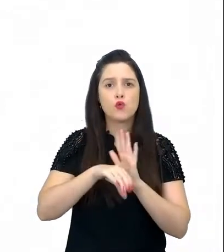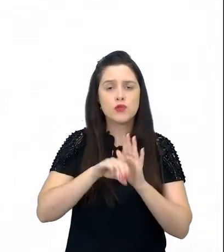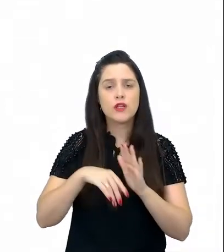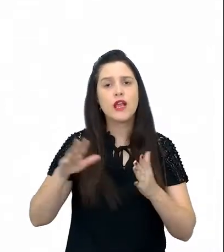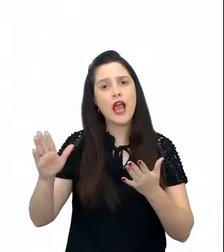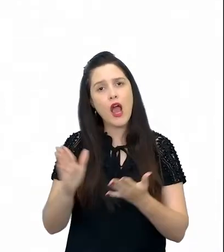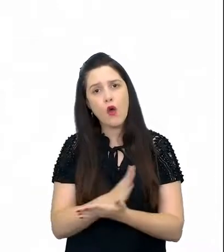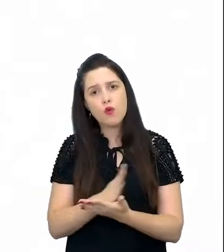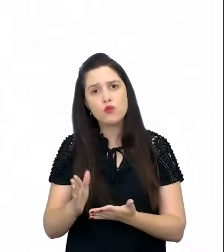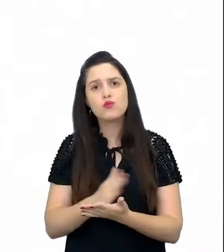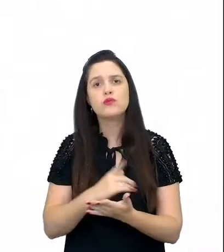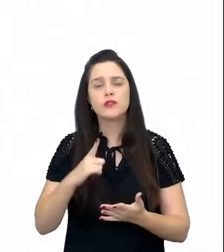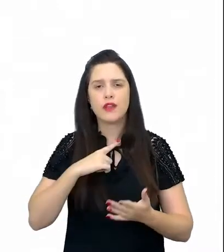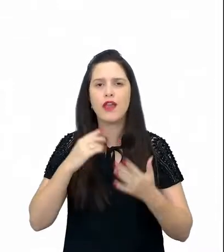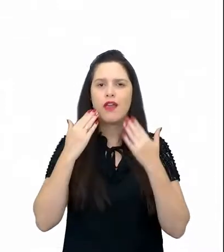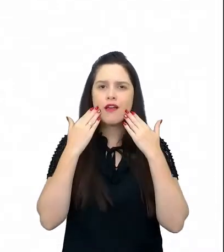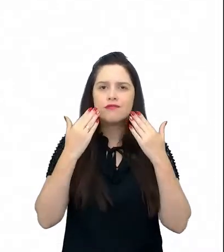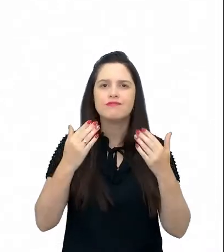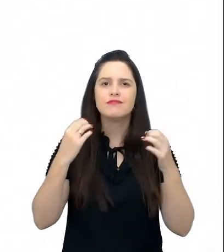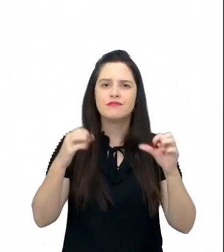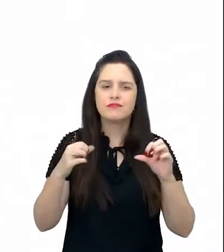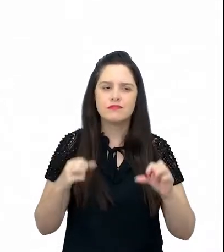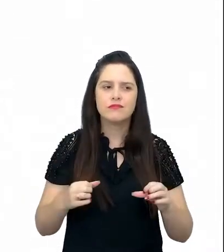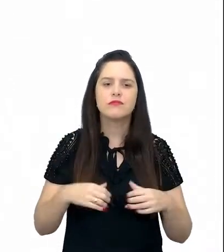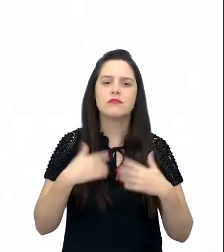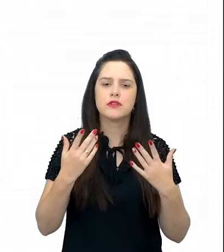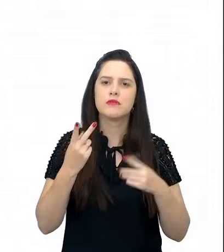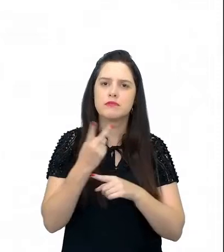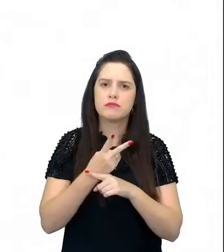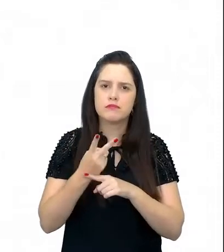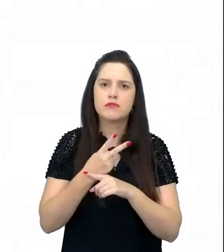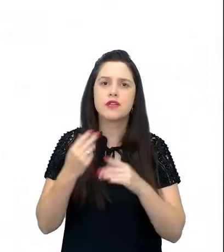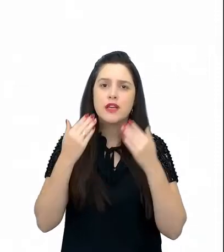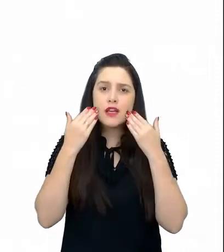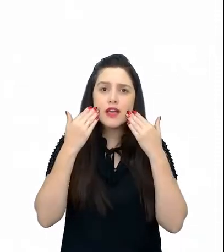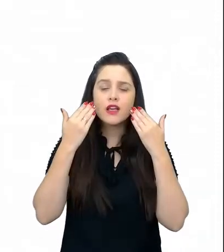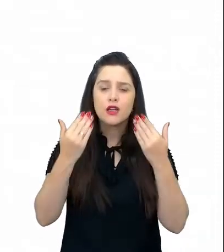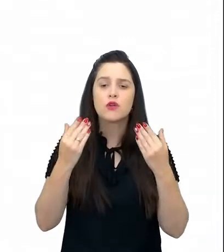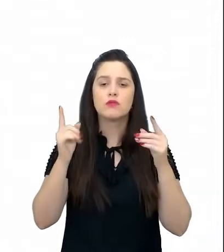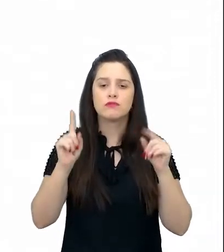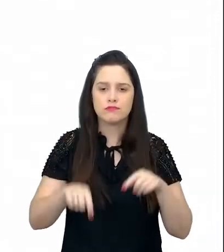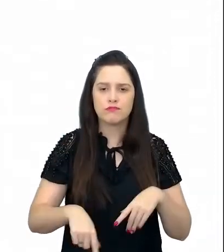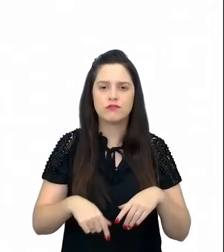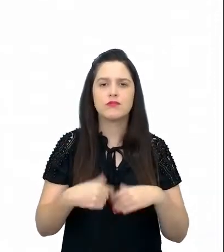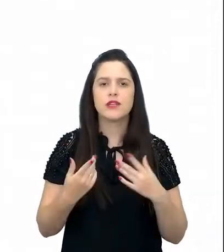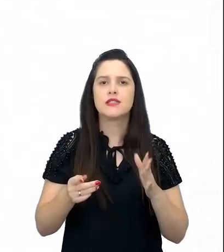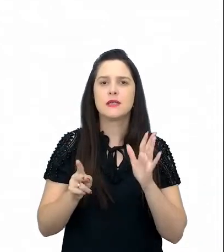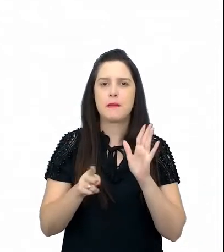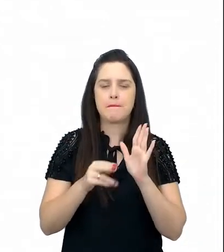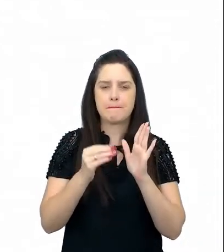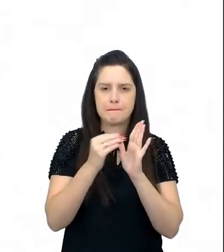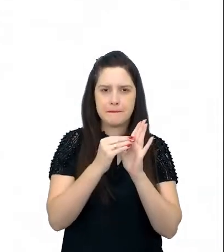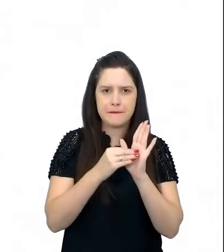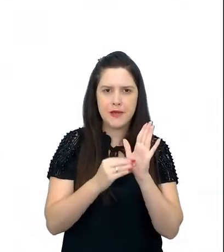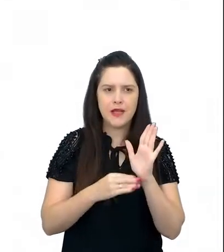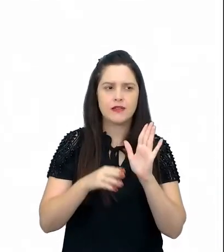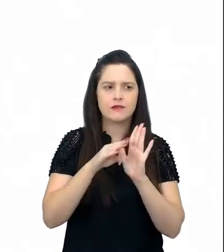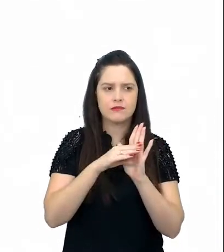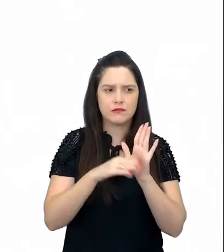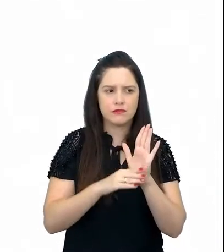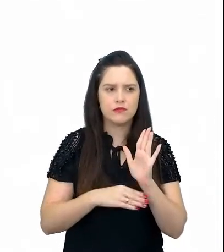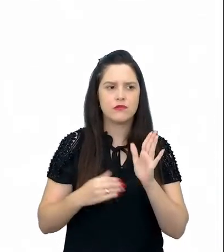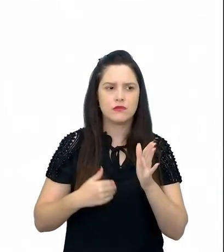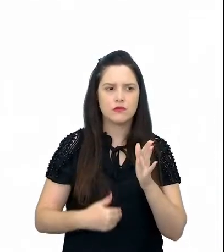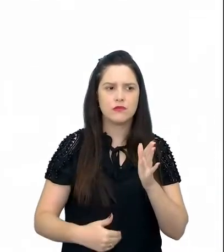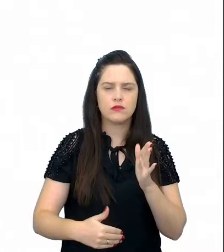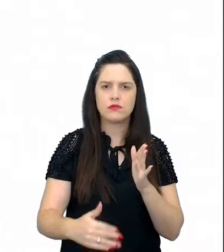alunos a ver essas relações, ver os padrões, procurar identificar como que funciona esse padrão. E a partir desse padrão, ele vai levantar